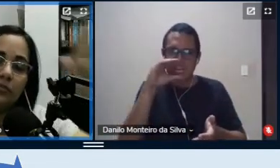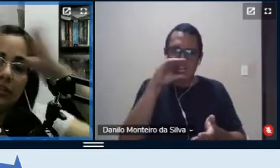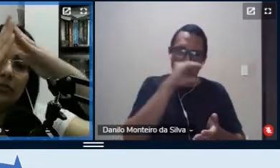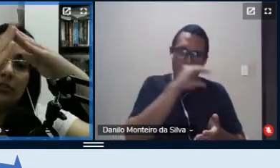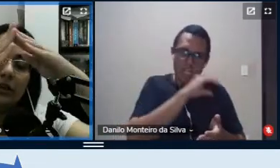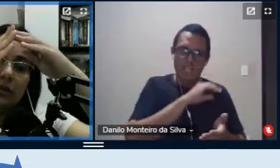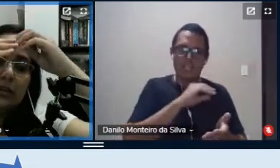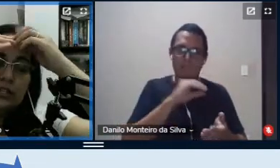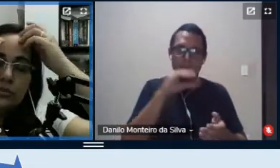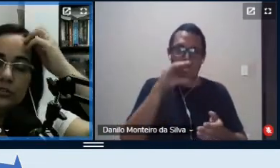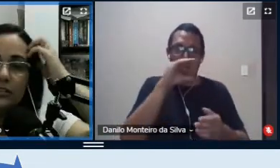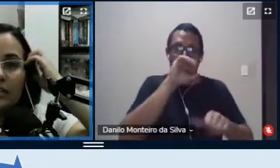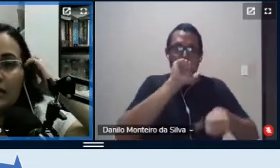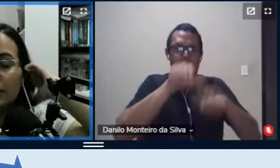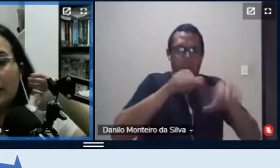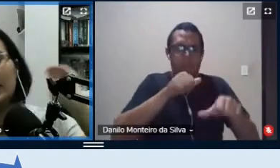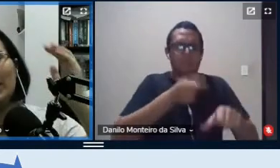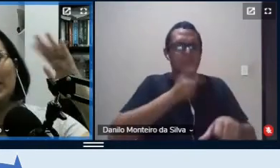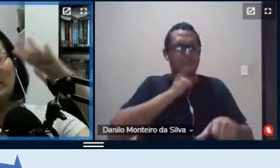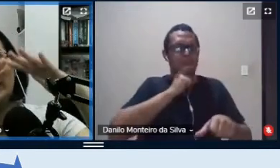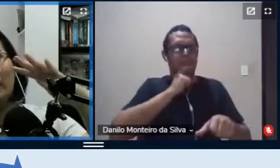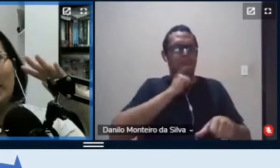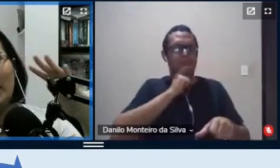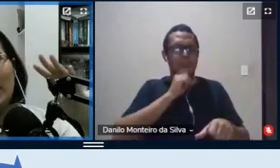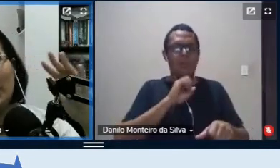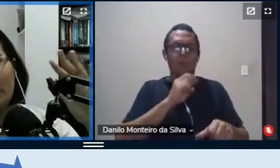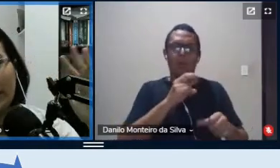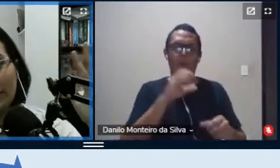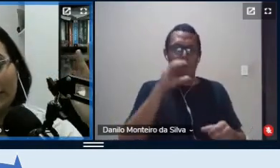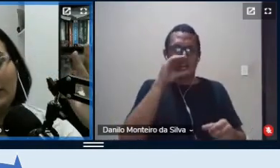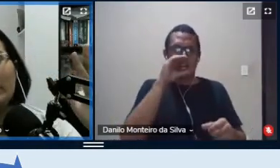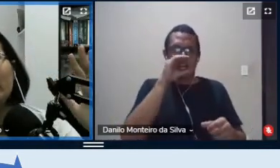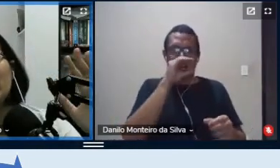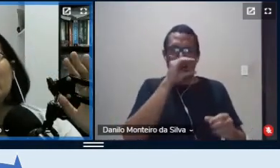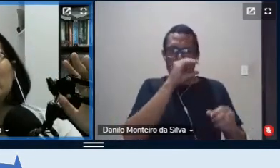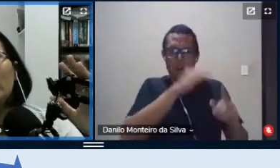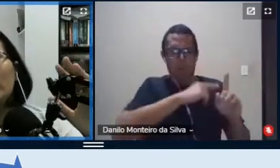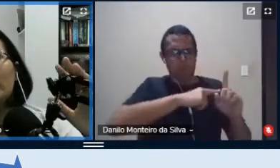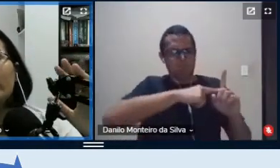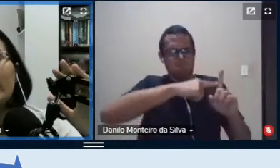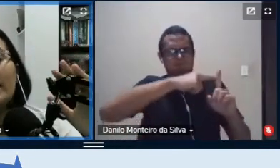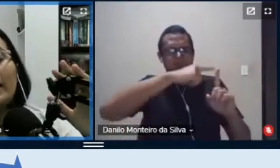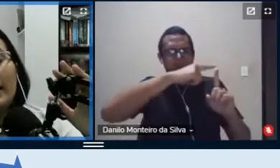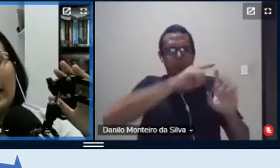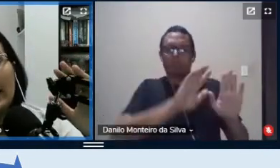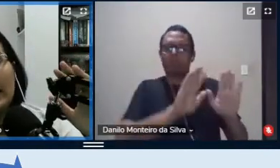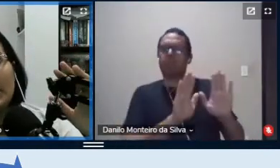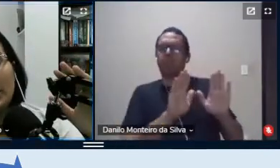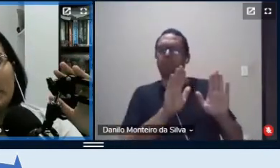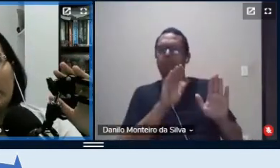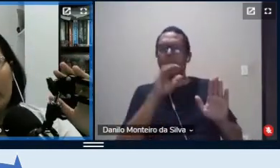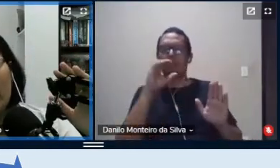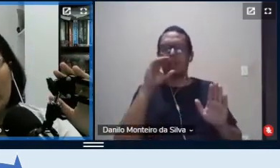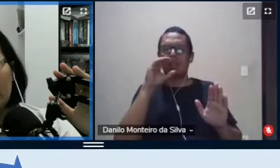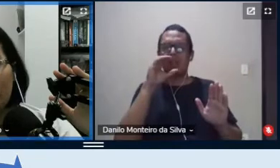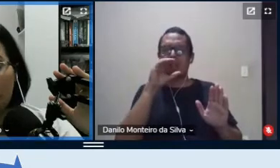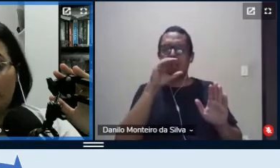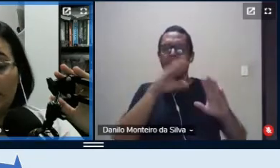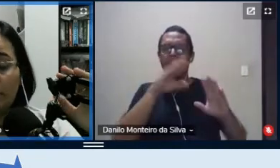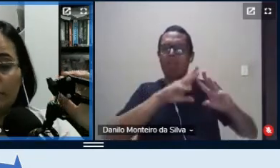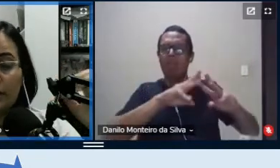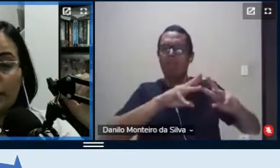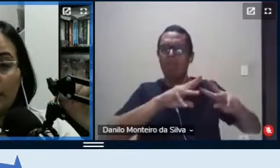material e resfria bruscamente, ou esquenta e deixa ele esfriar bem devagarzinho para ficar mais mole, a gente